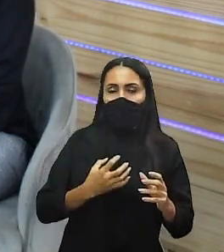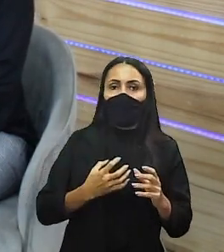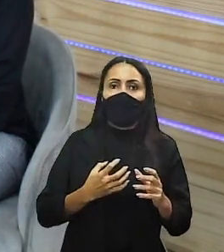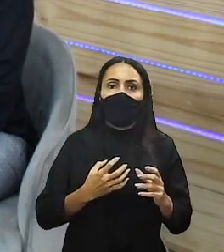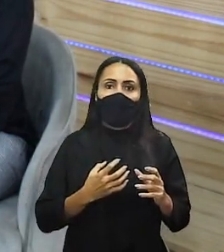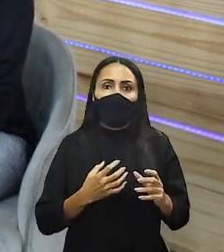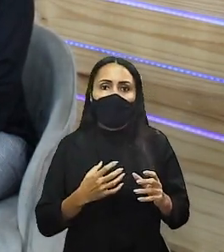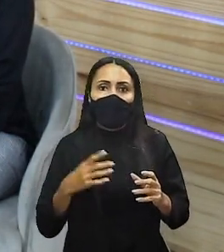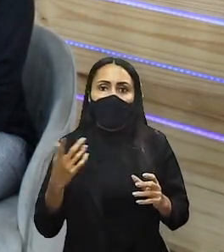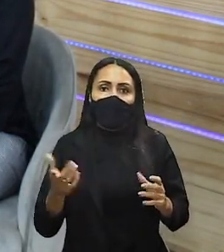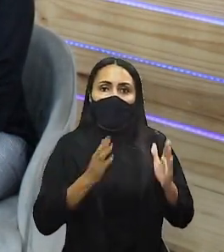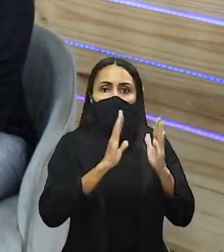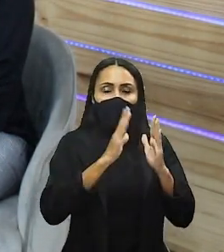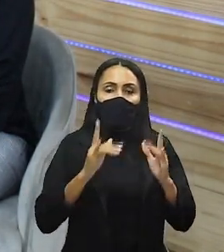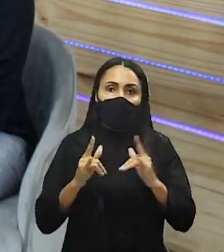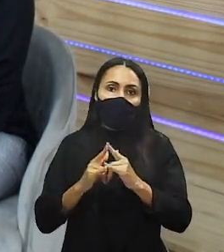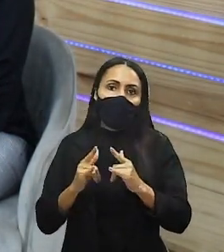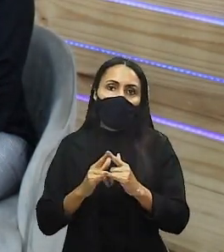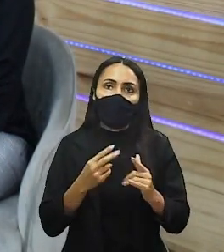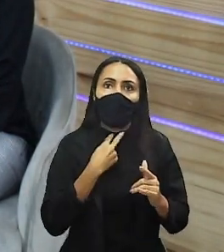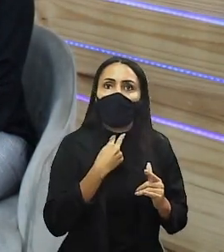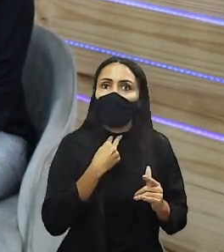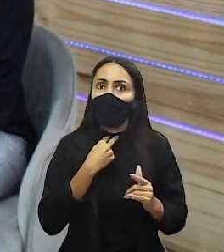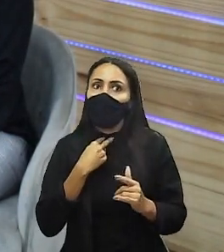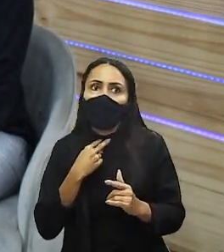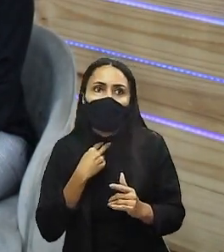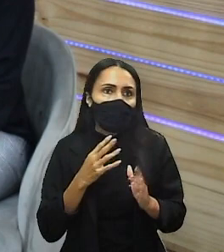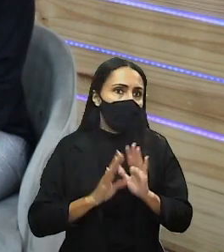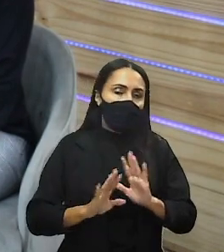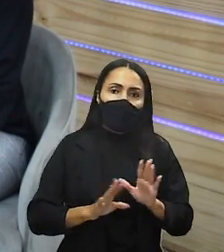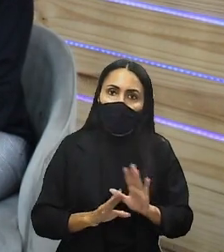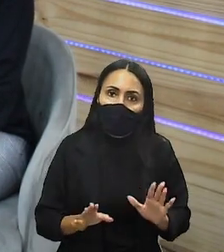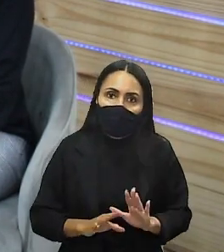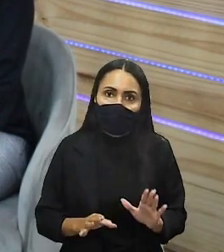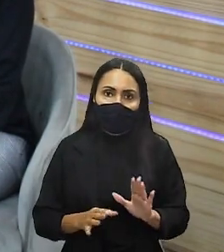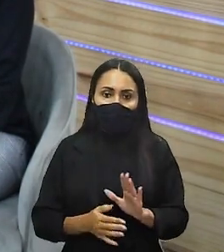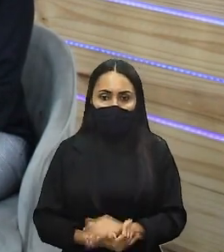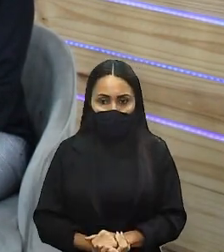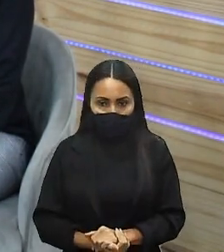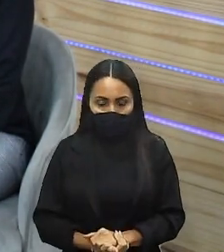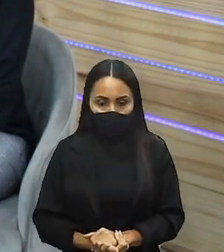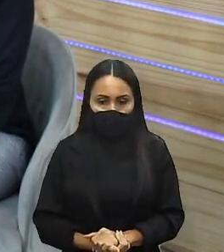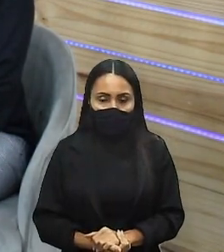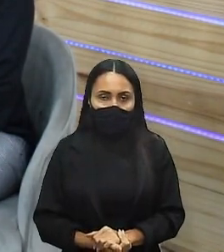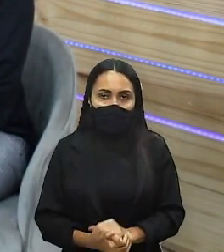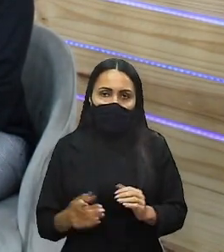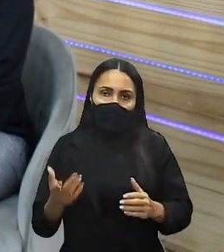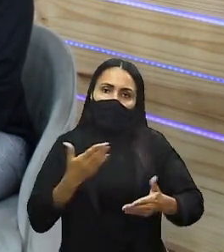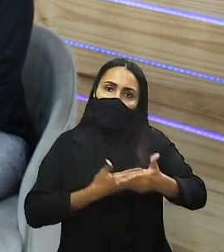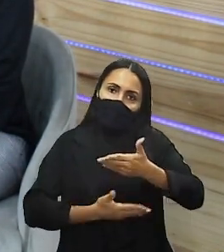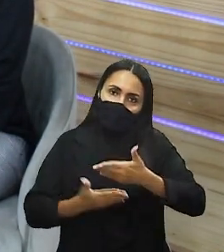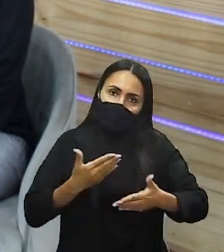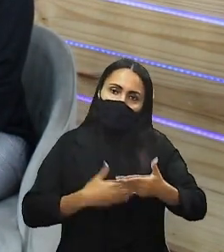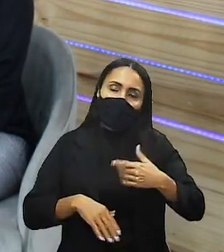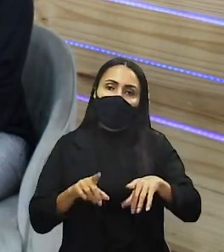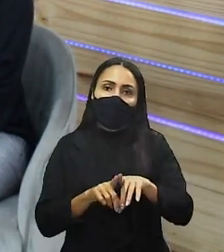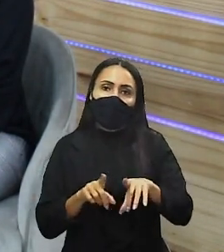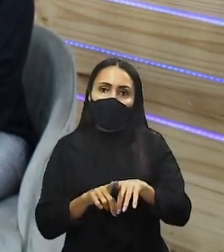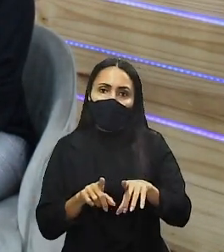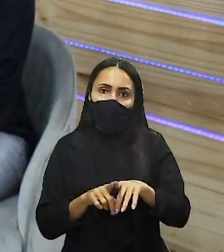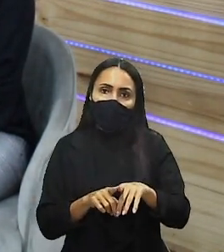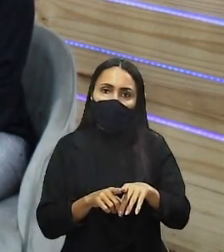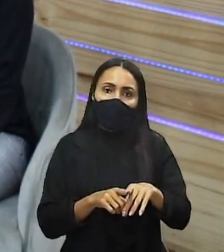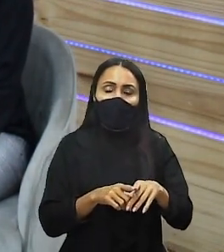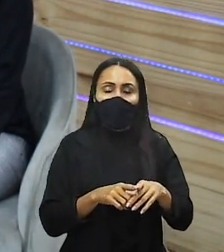biblioteca ser a instituição do não pode, não toque, não fale, não faça, né, e integrar esse